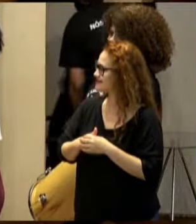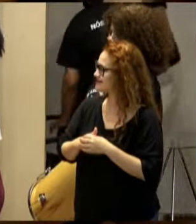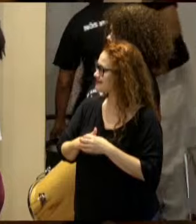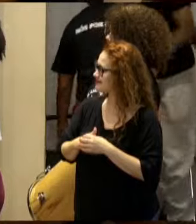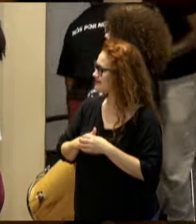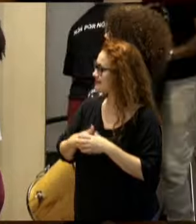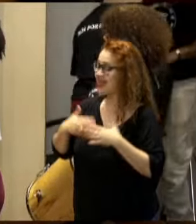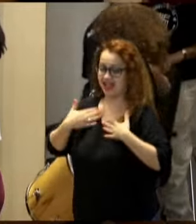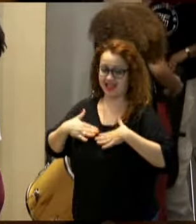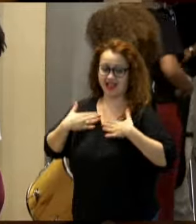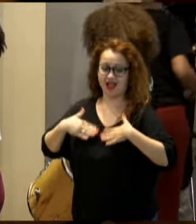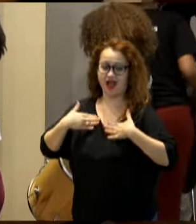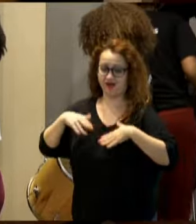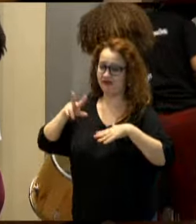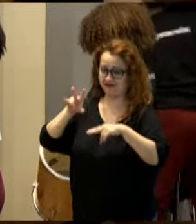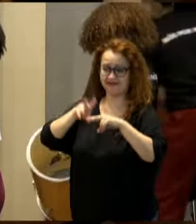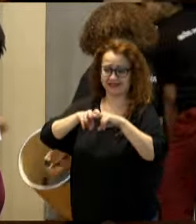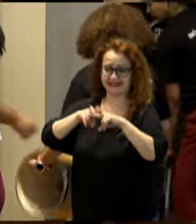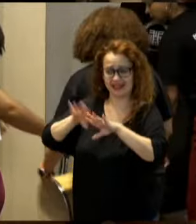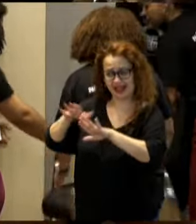Calma, que você vai